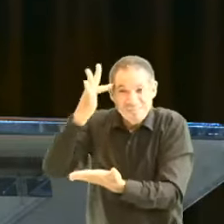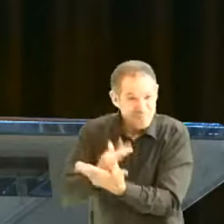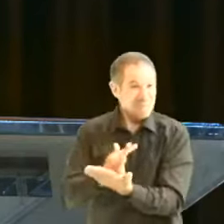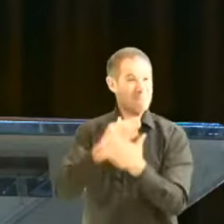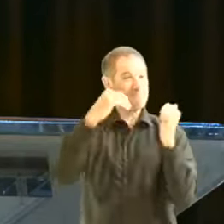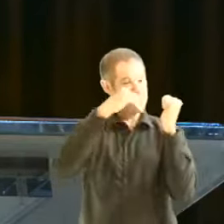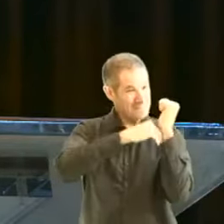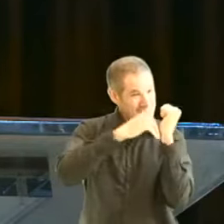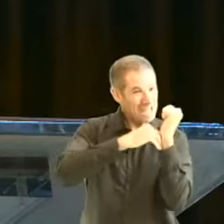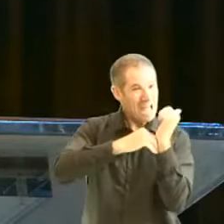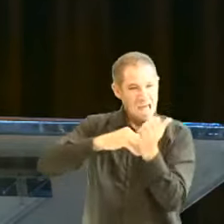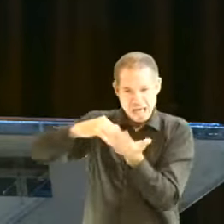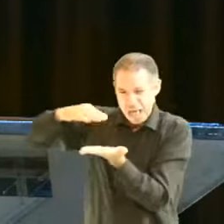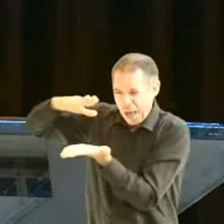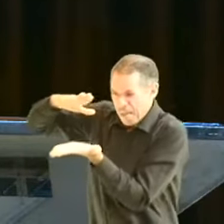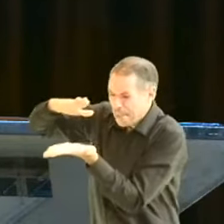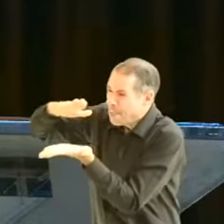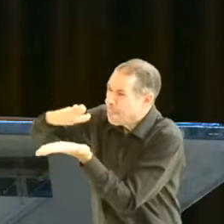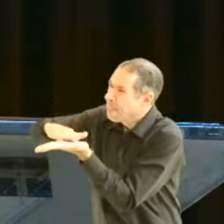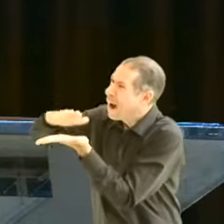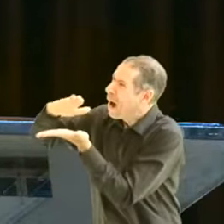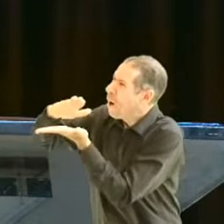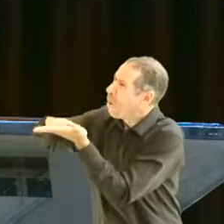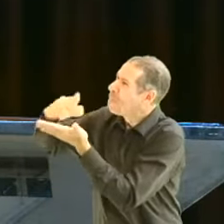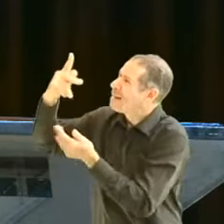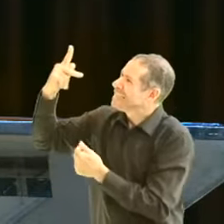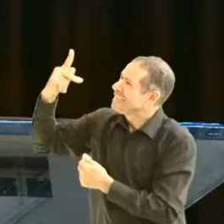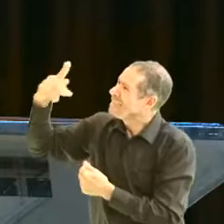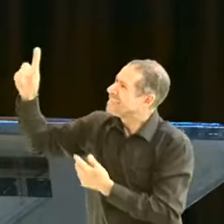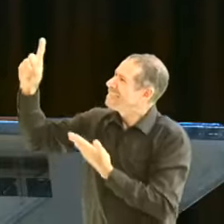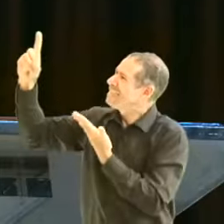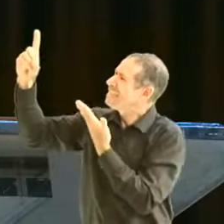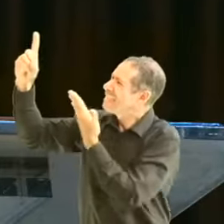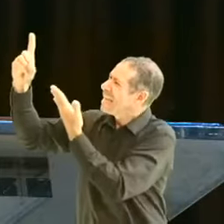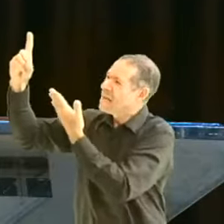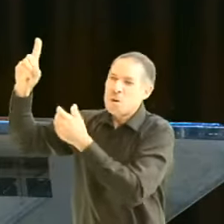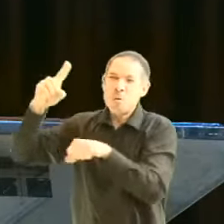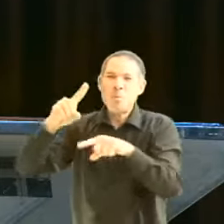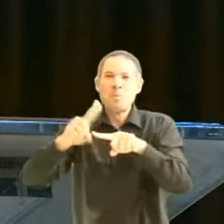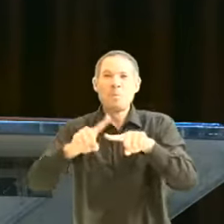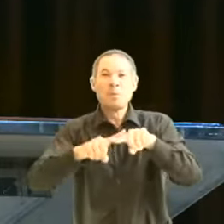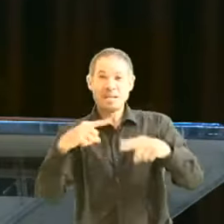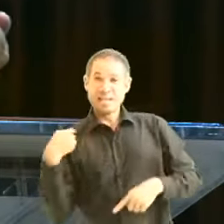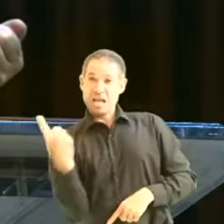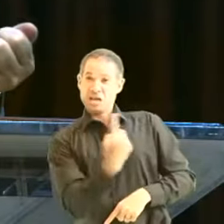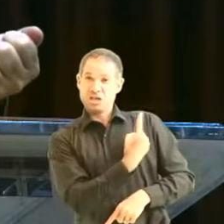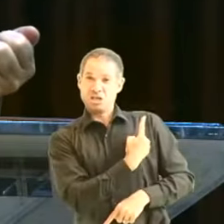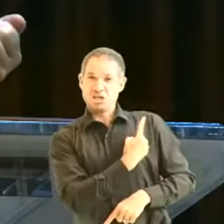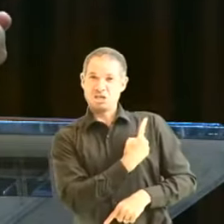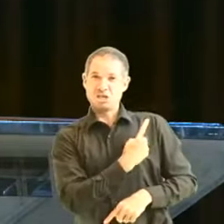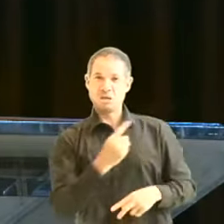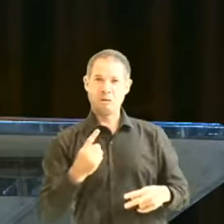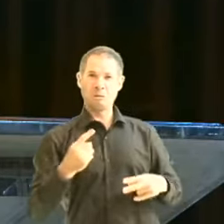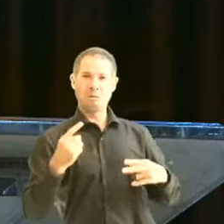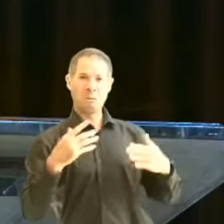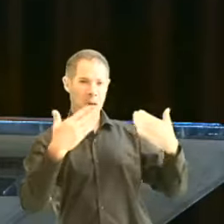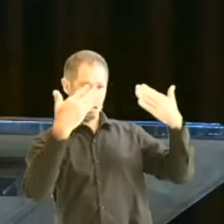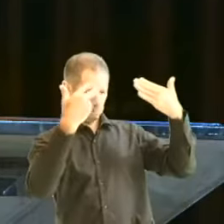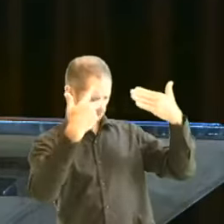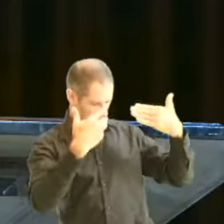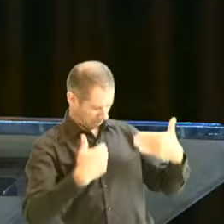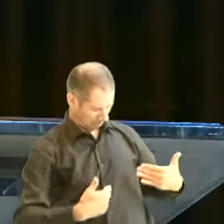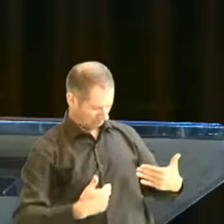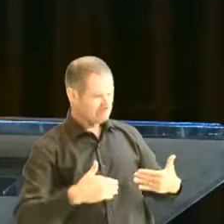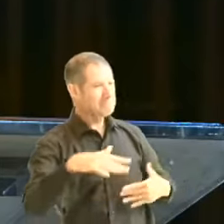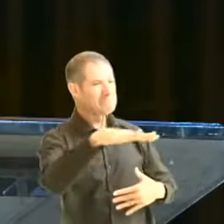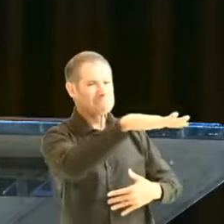segredo é estar na palma da mão de Deus, porque aí a gente não olha para as circunstâncias, a